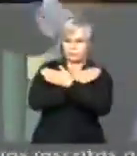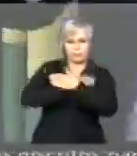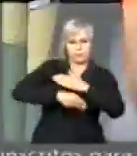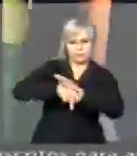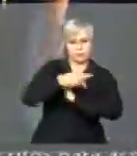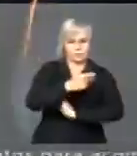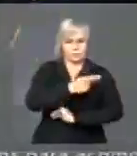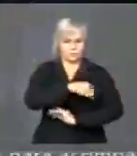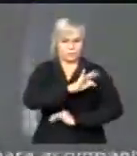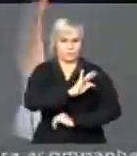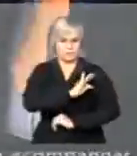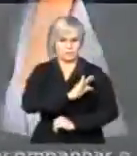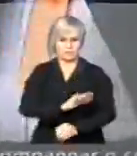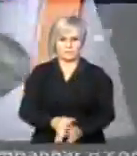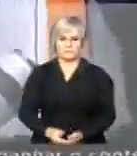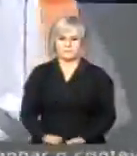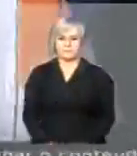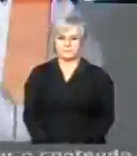PT.